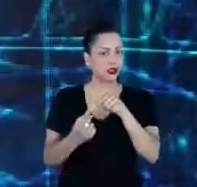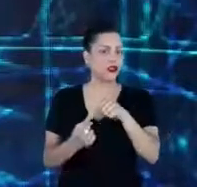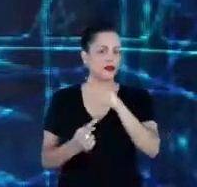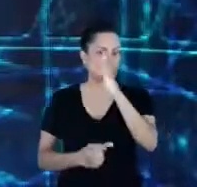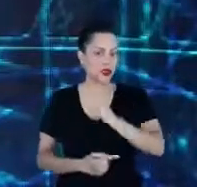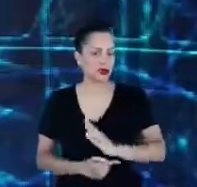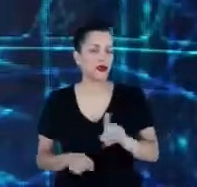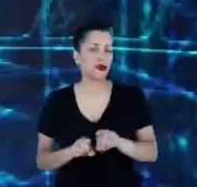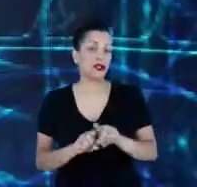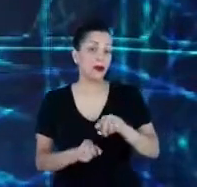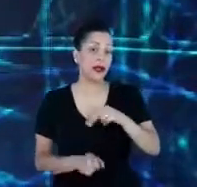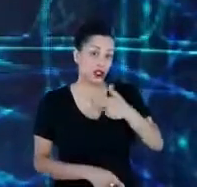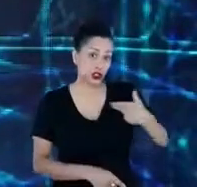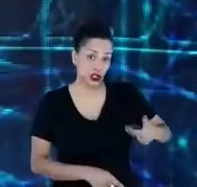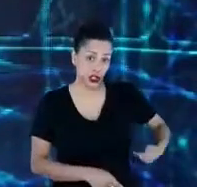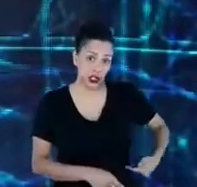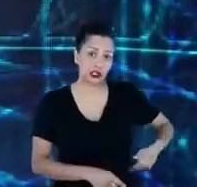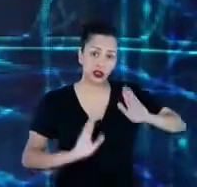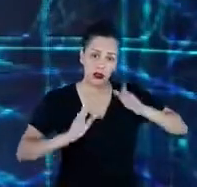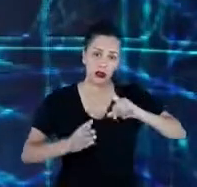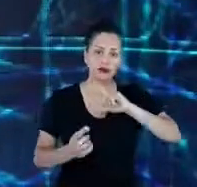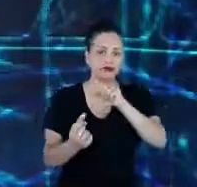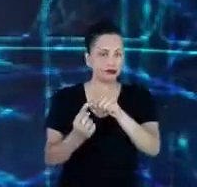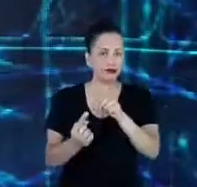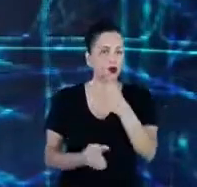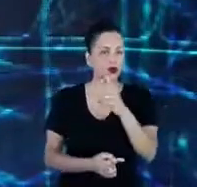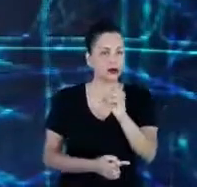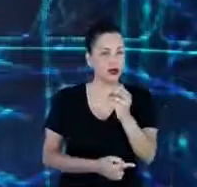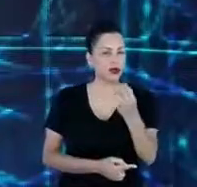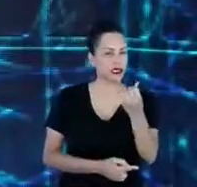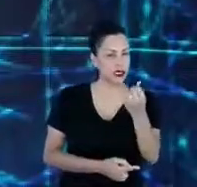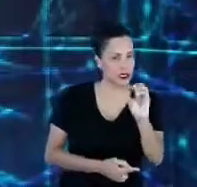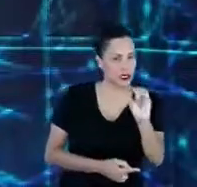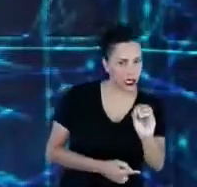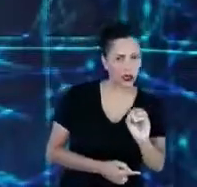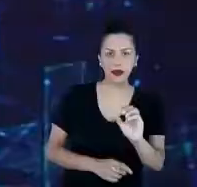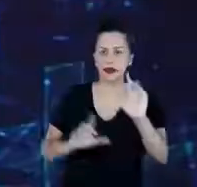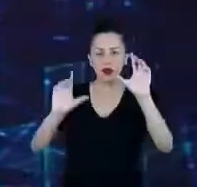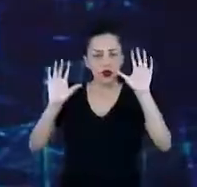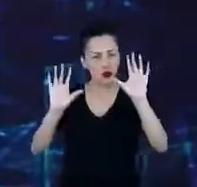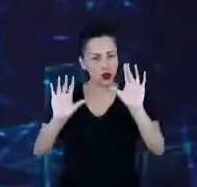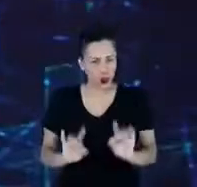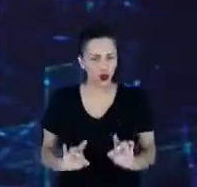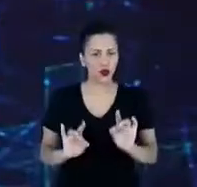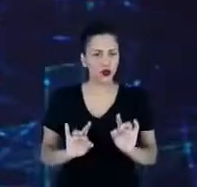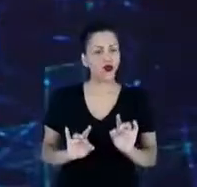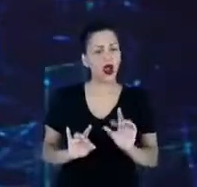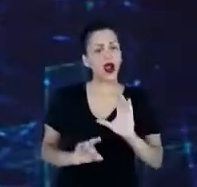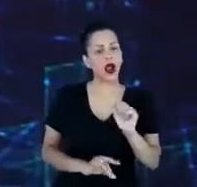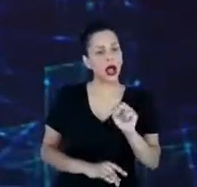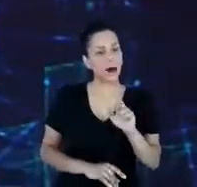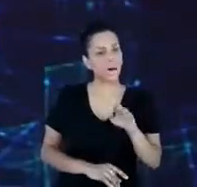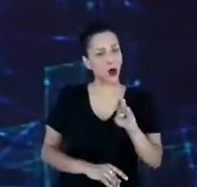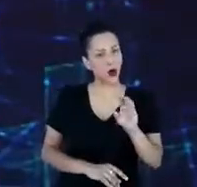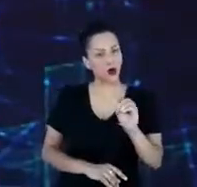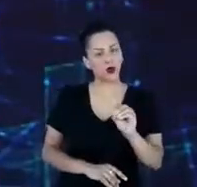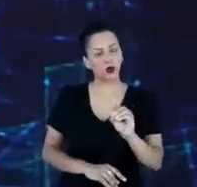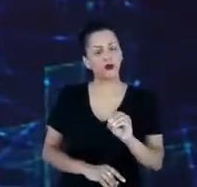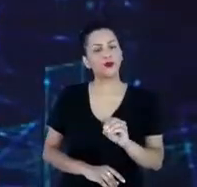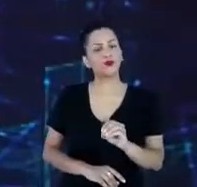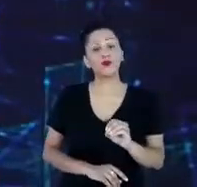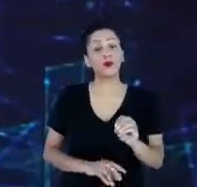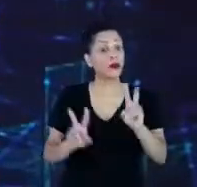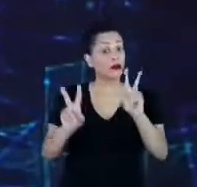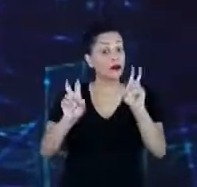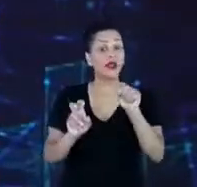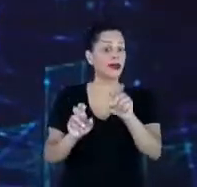colocando uma meta ambiciosa para 2060 de neutralização de emissão de carbono e para falar disso a gente vai ter